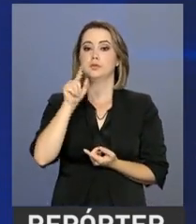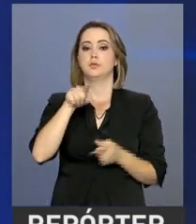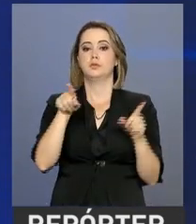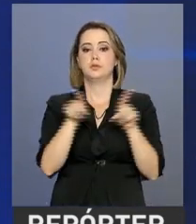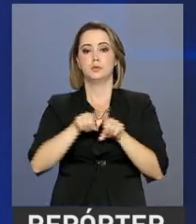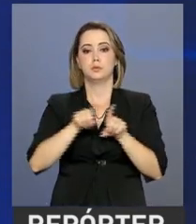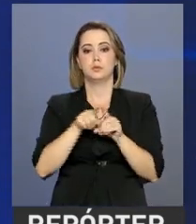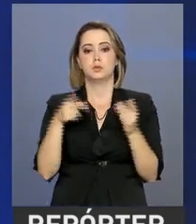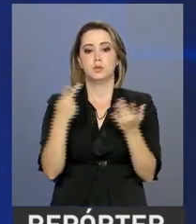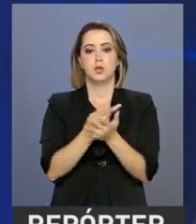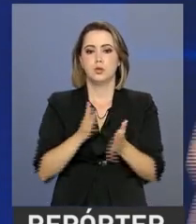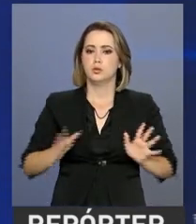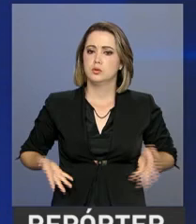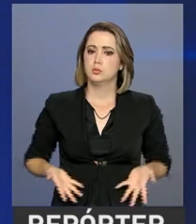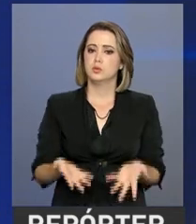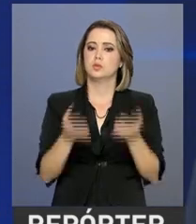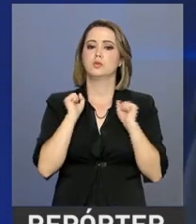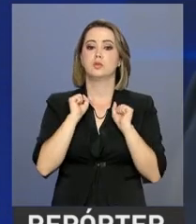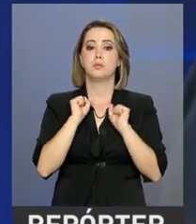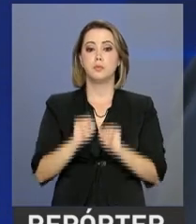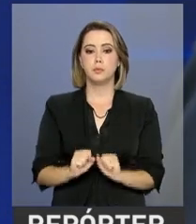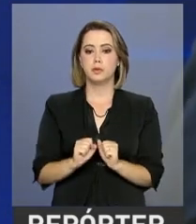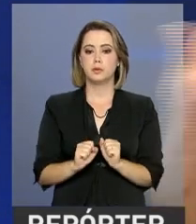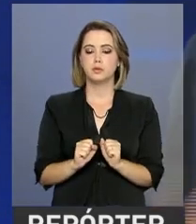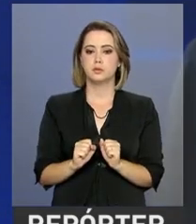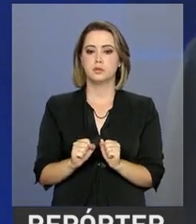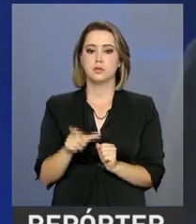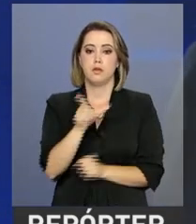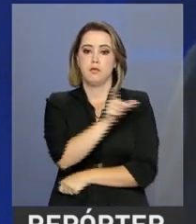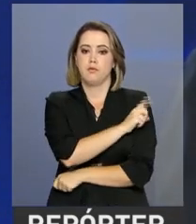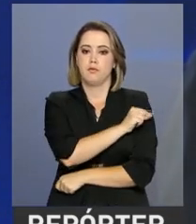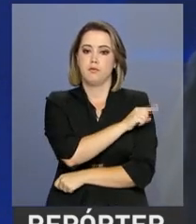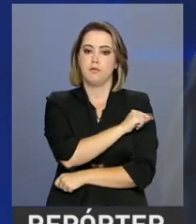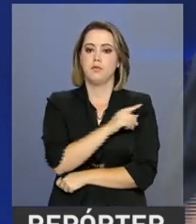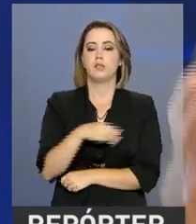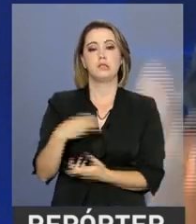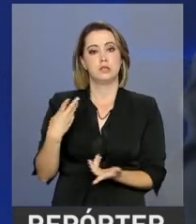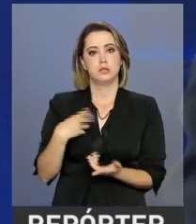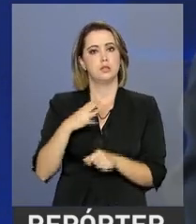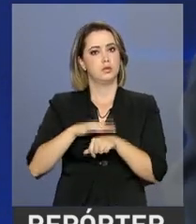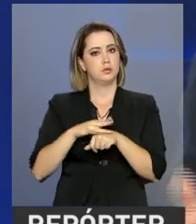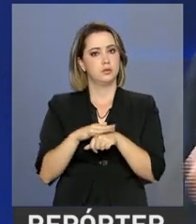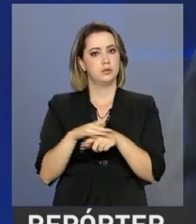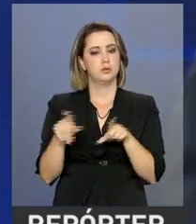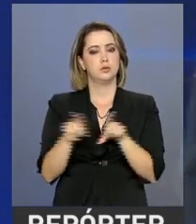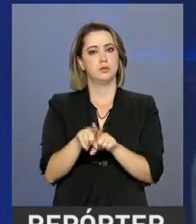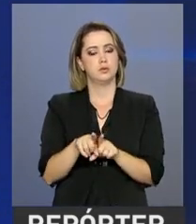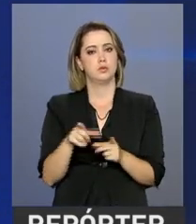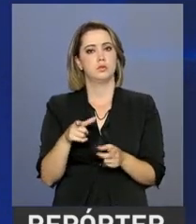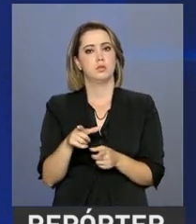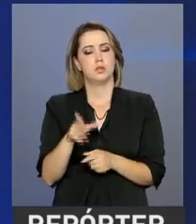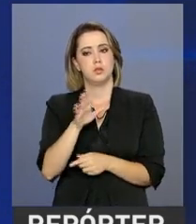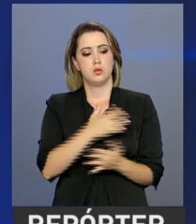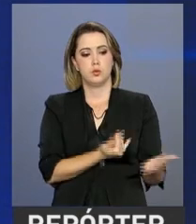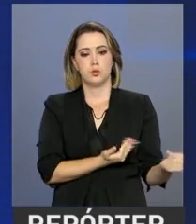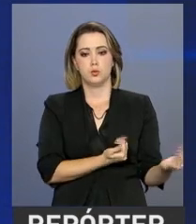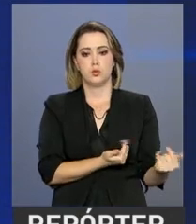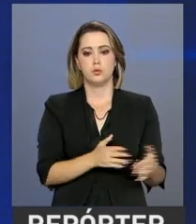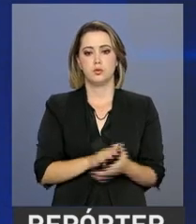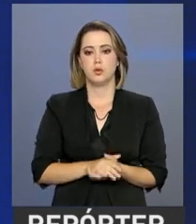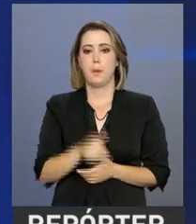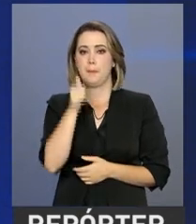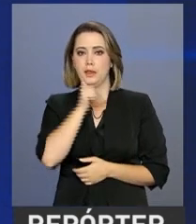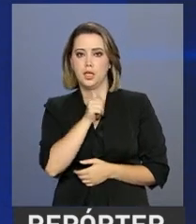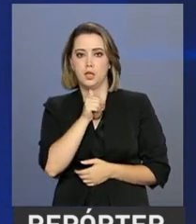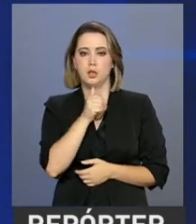um fator incentivador para que se possa estar vacinando a meningite e vacinando o adolescente também, tanto